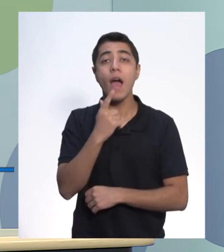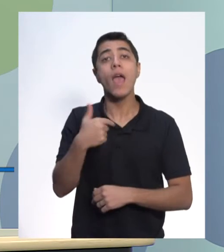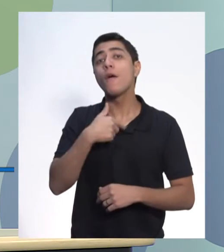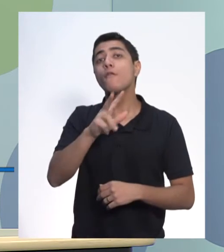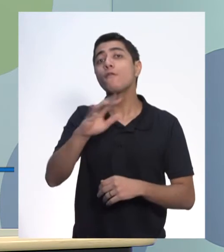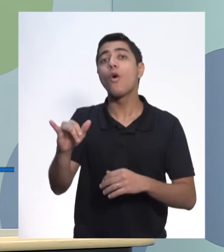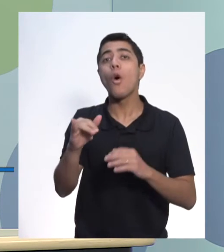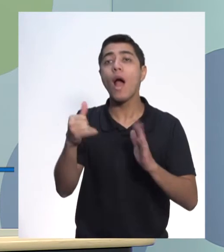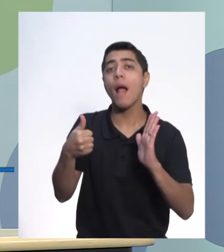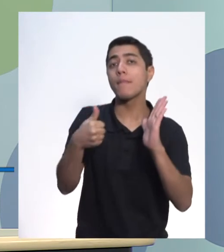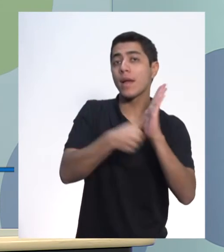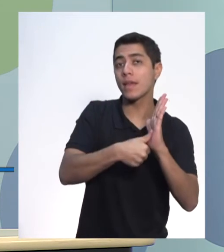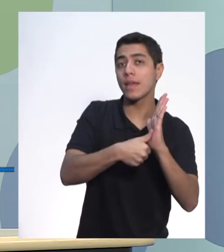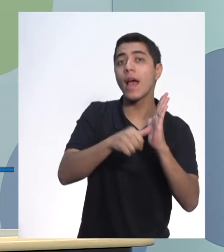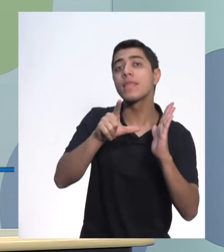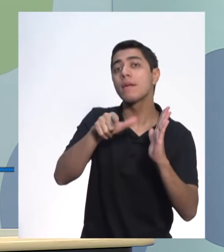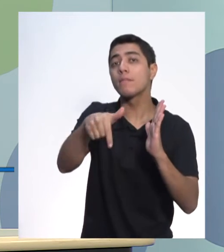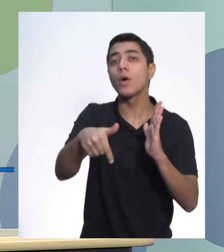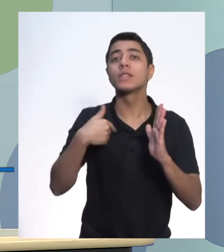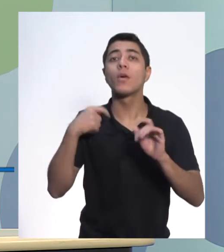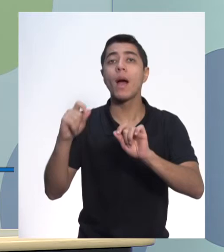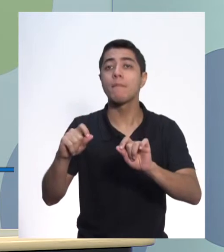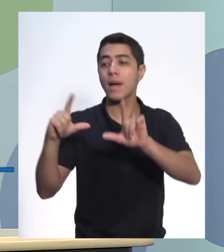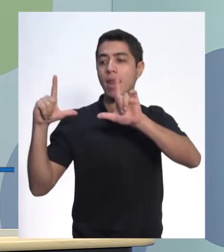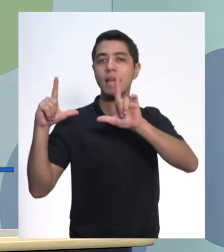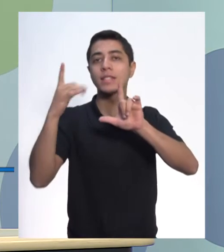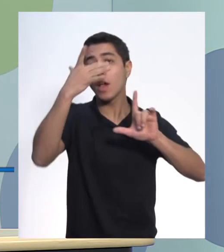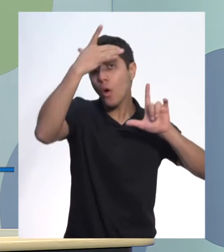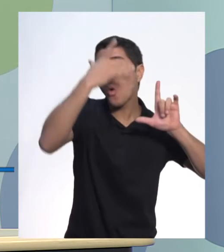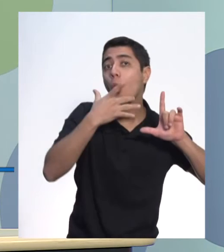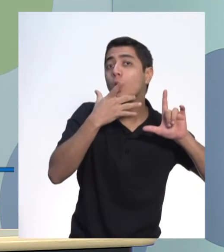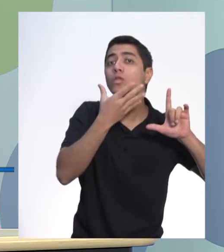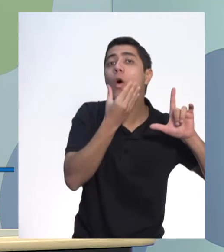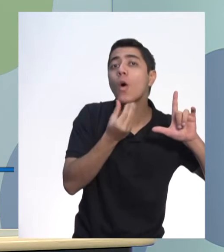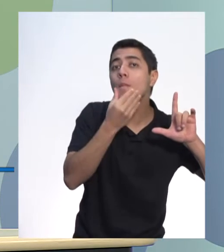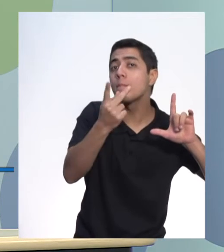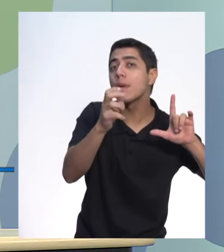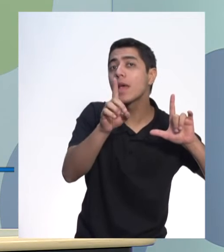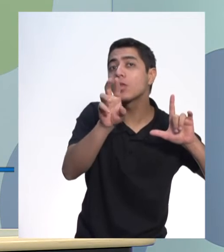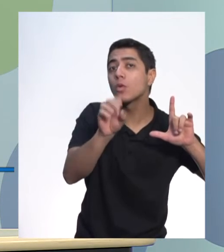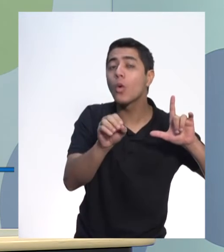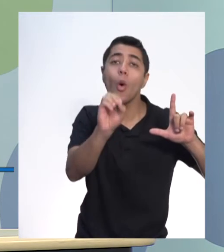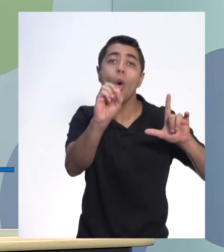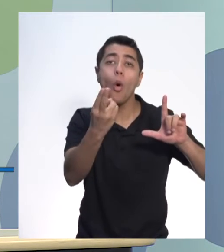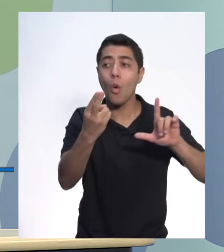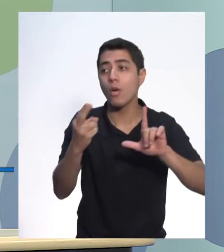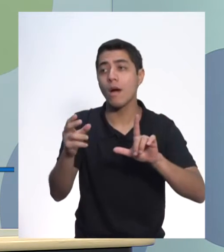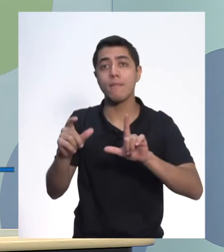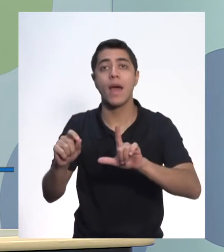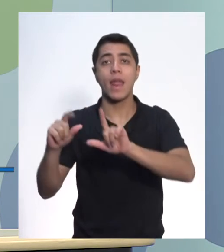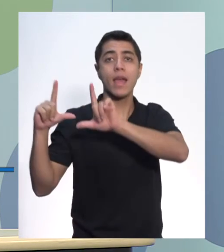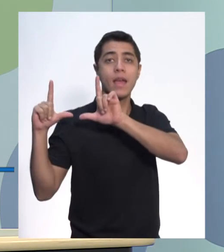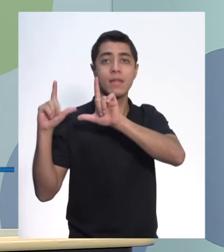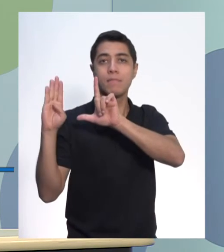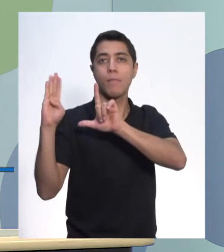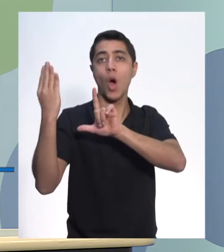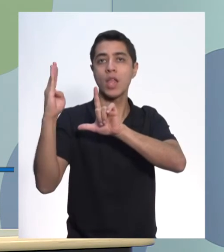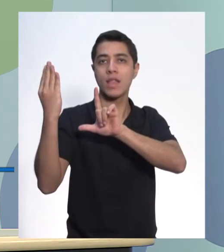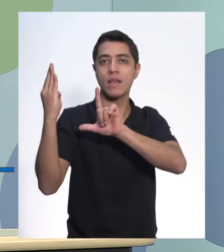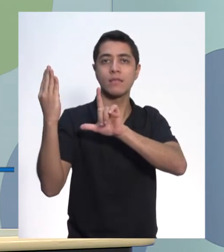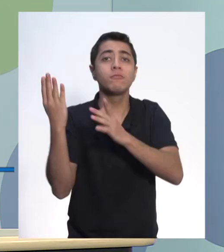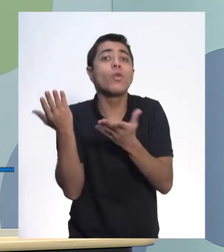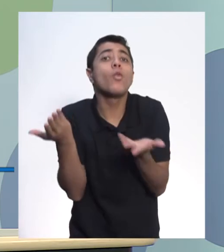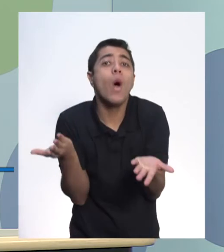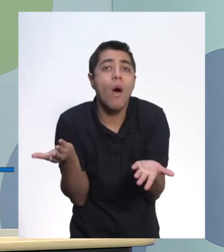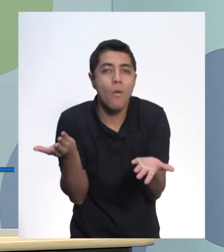que é a campainha da porta que está tocando? Qual que vai ser o ângulo da câmera que eu vou selecionar? Então, isso está importante também, está descrito ali dentro